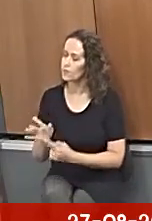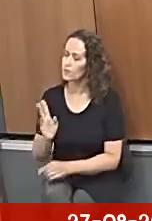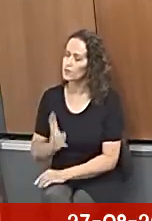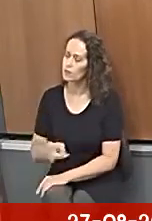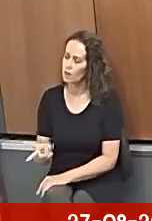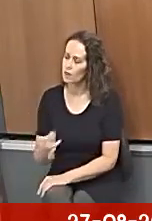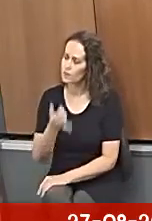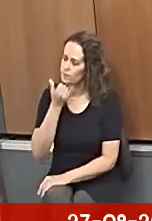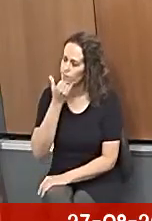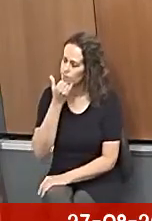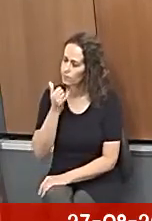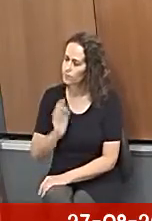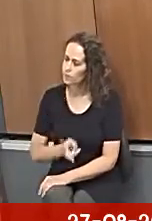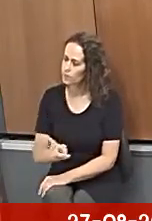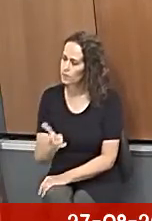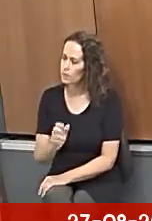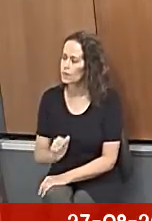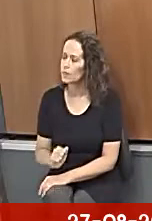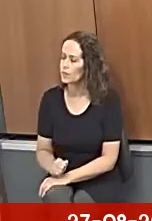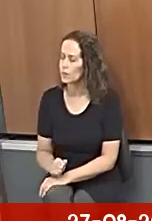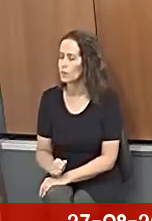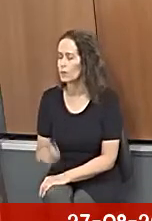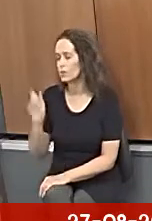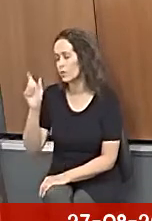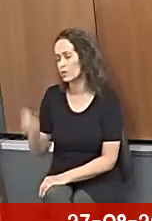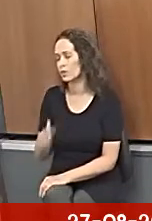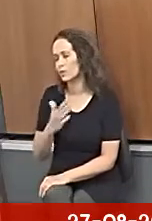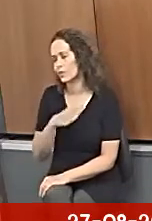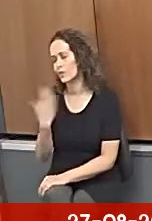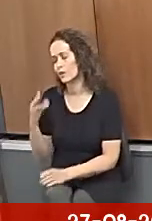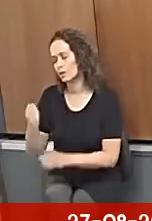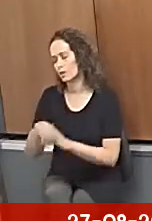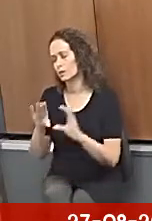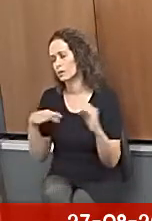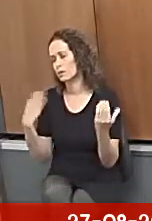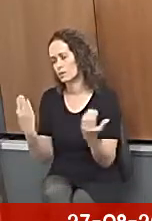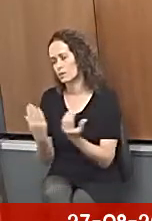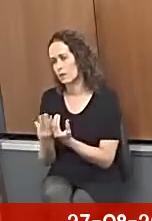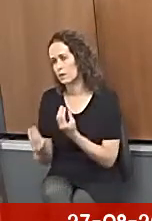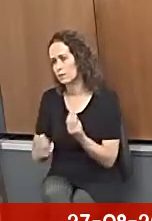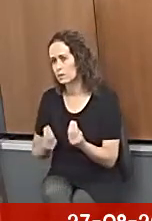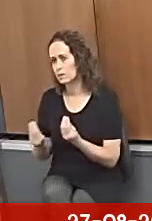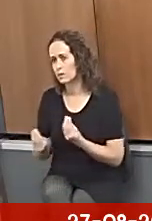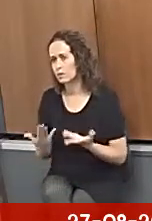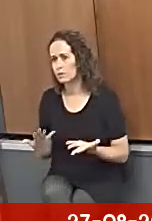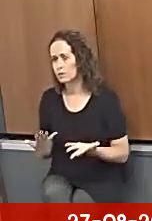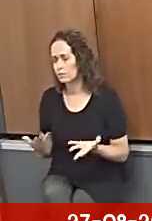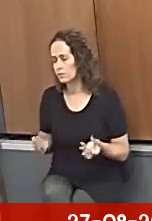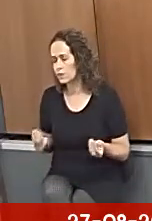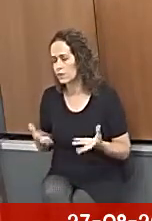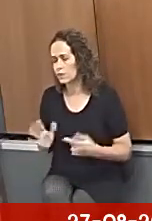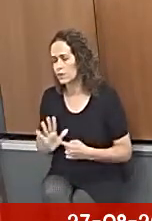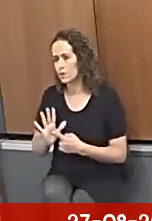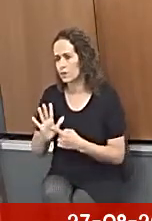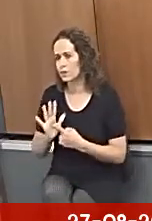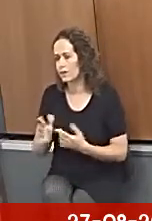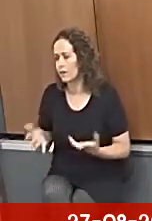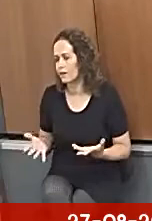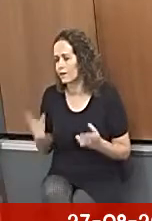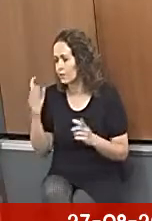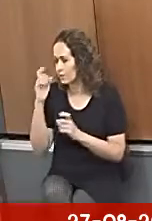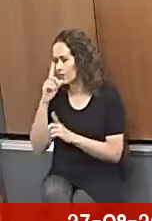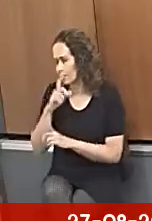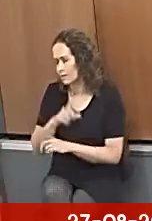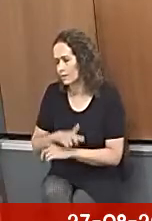ocorrido é uma perda irreparável não há como contornar isso e não há como expressar em relação à família